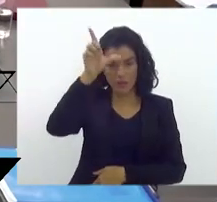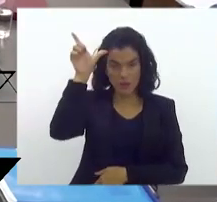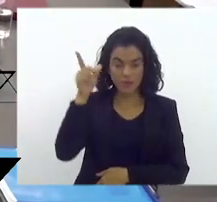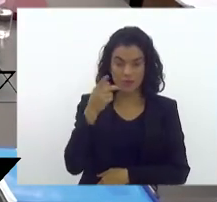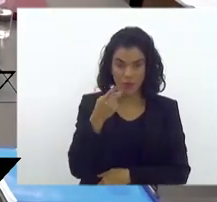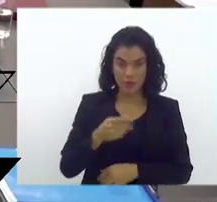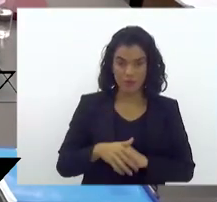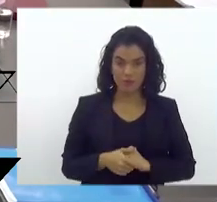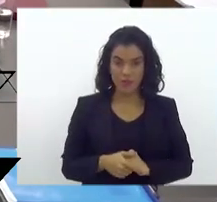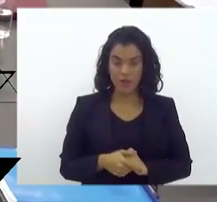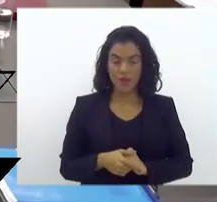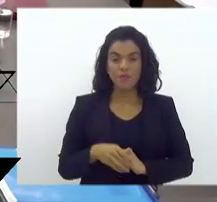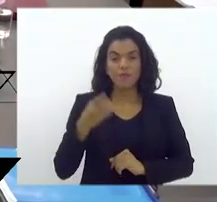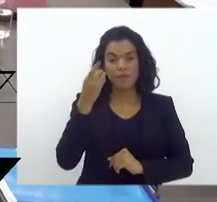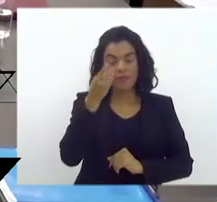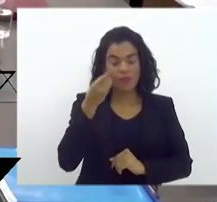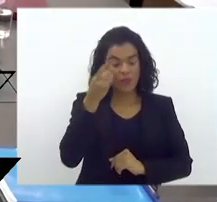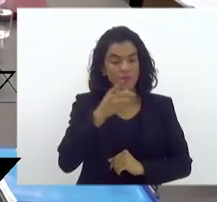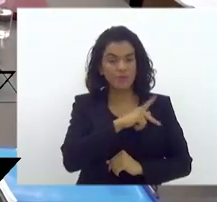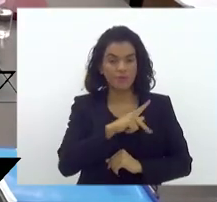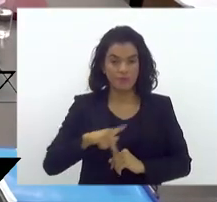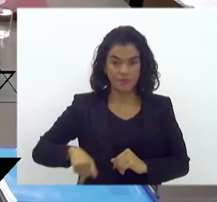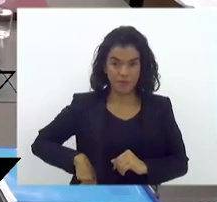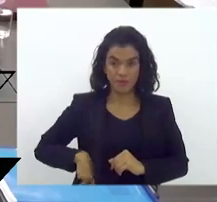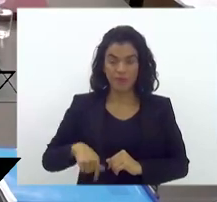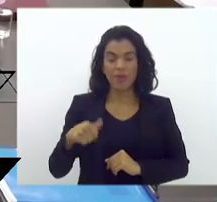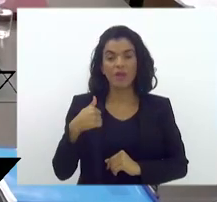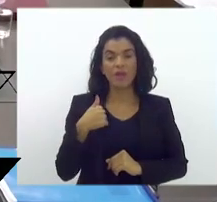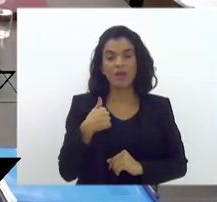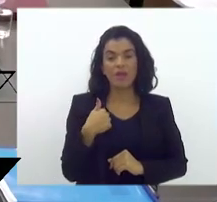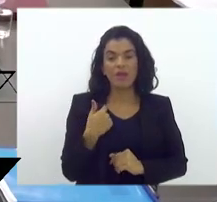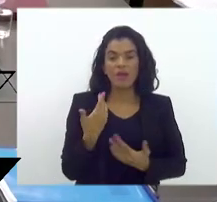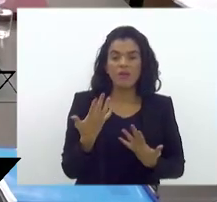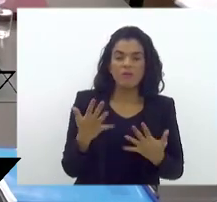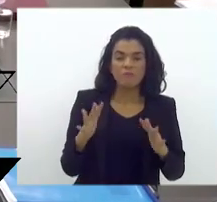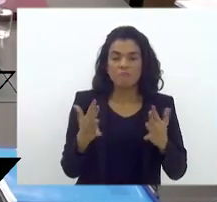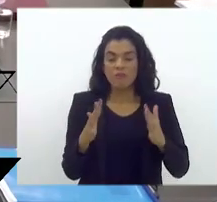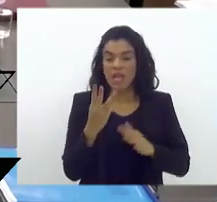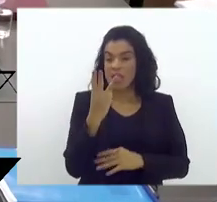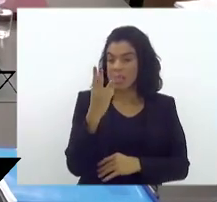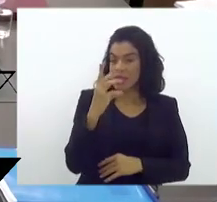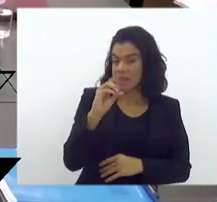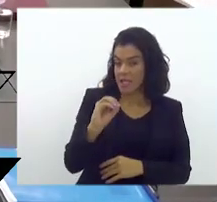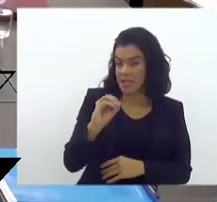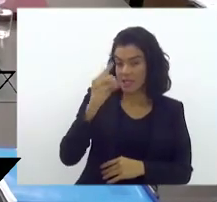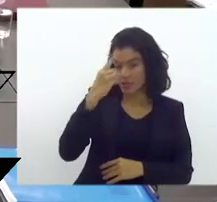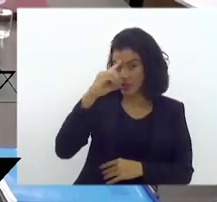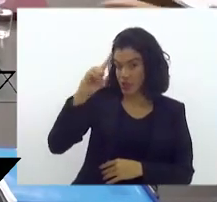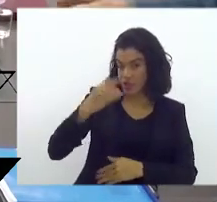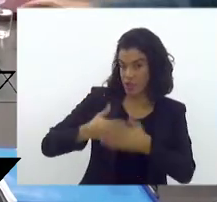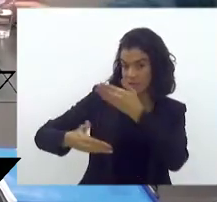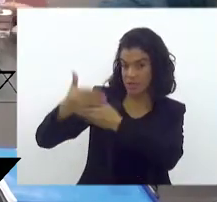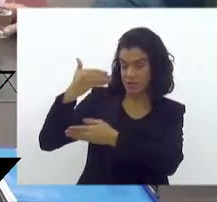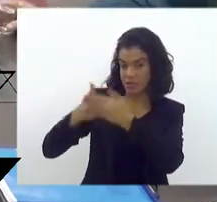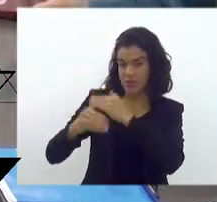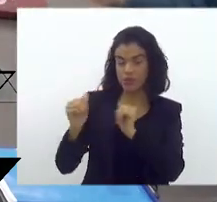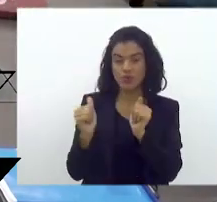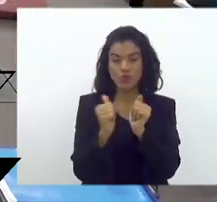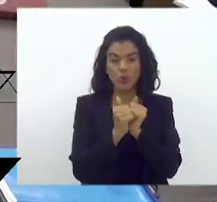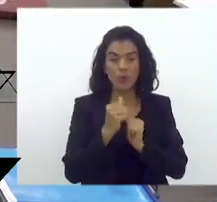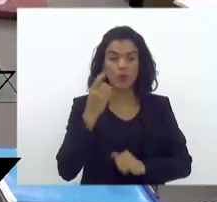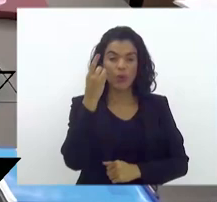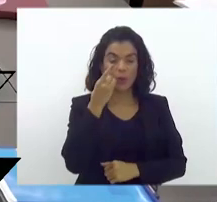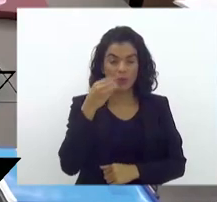Paulo. Deputado presidente, eu tive há uns 30 dias atrás com o deputado